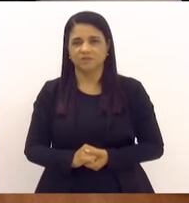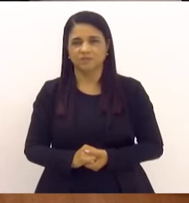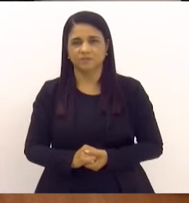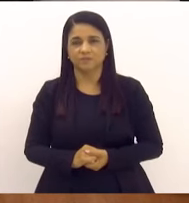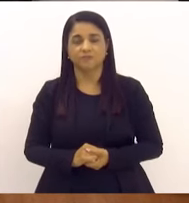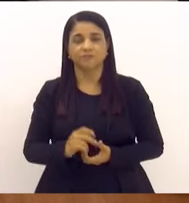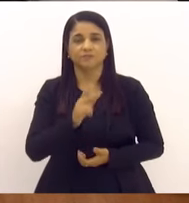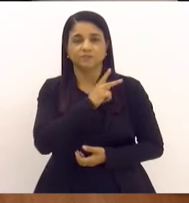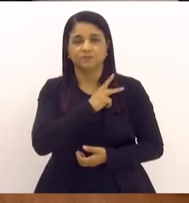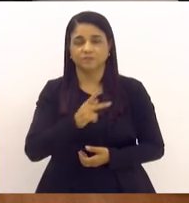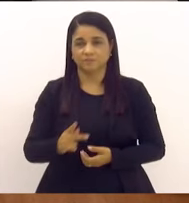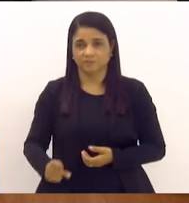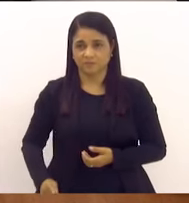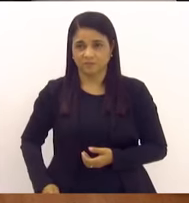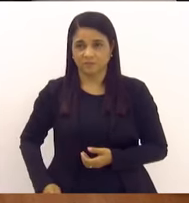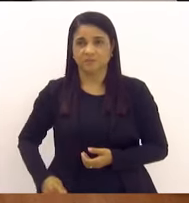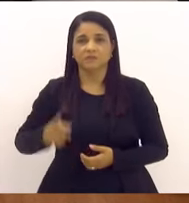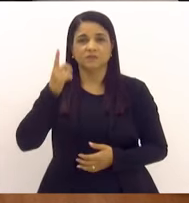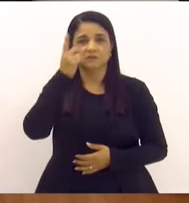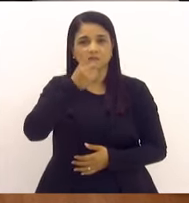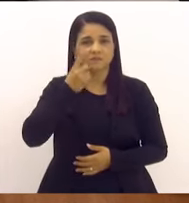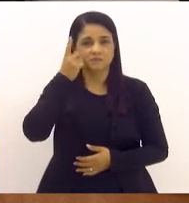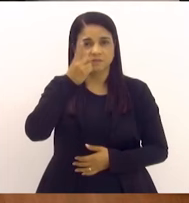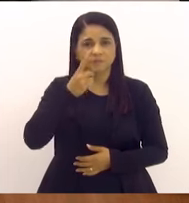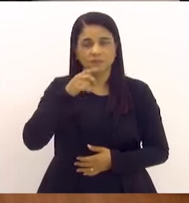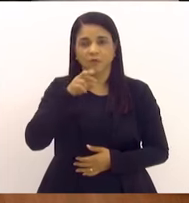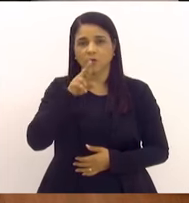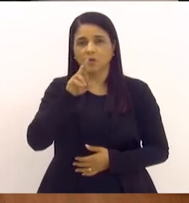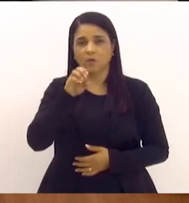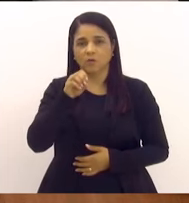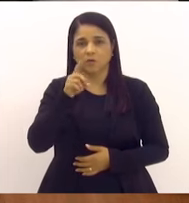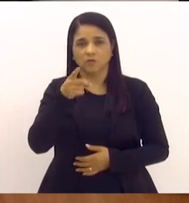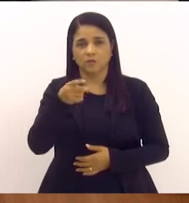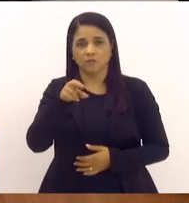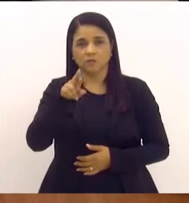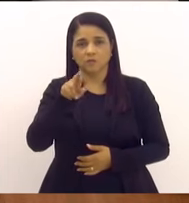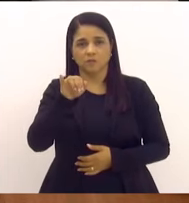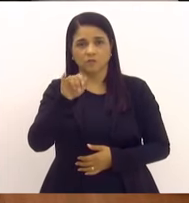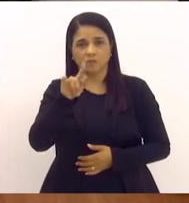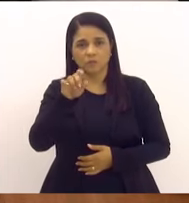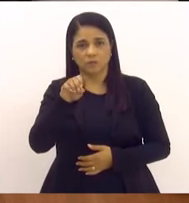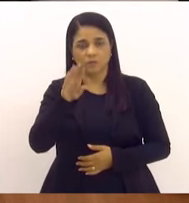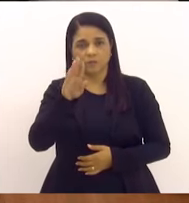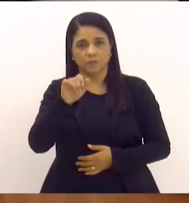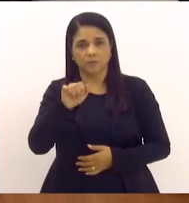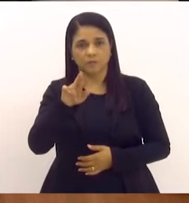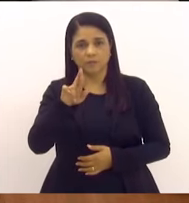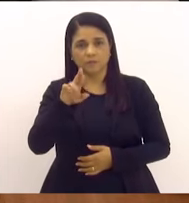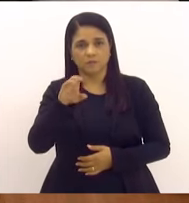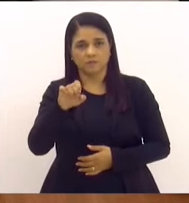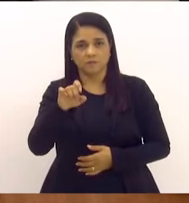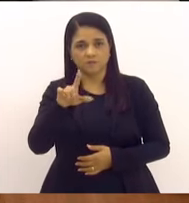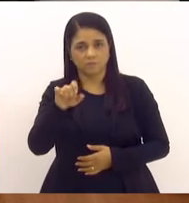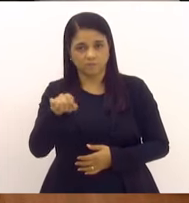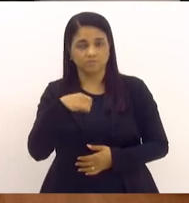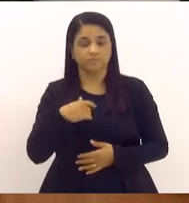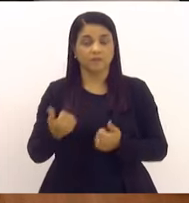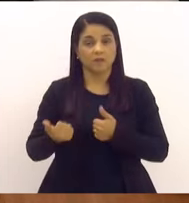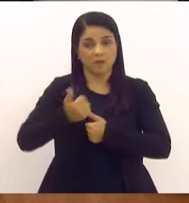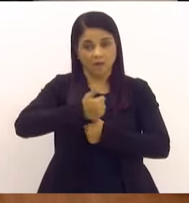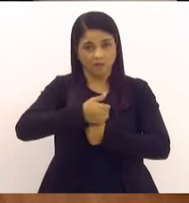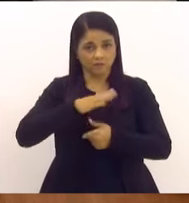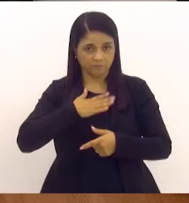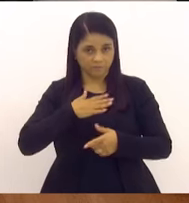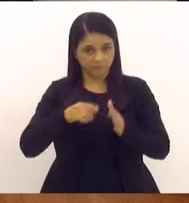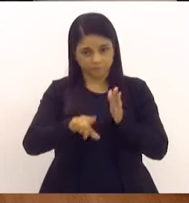Senhor presidente, deputado Rodrigo Bacelar, o deputado que me antecedeu, presidente da CCJ,